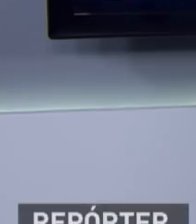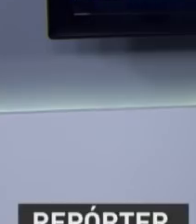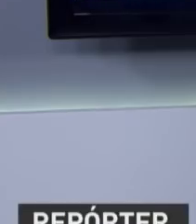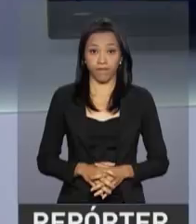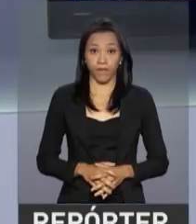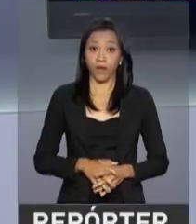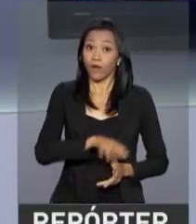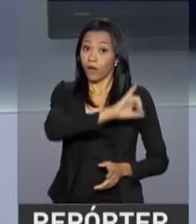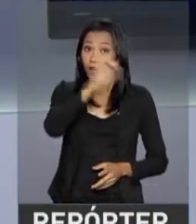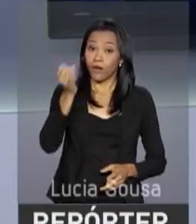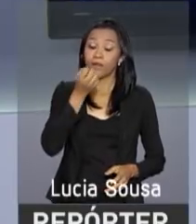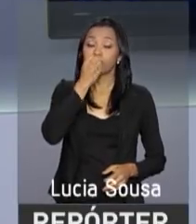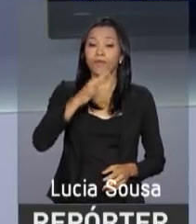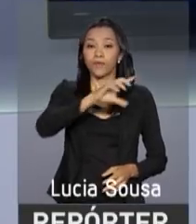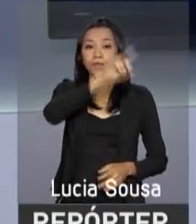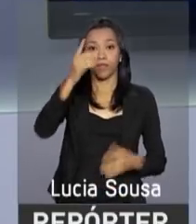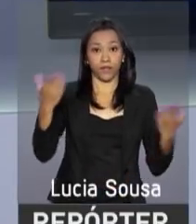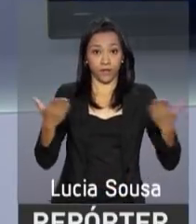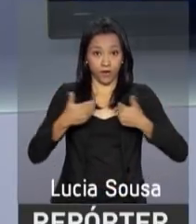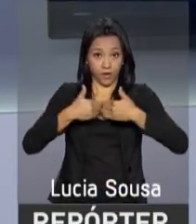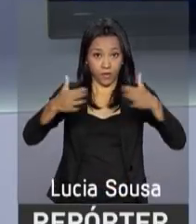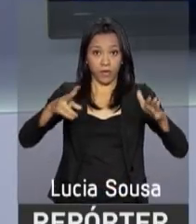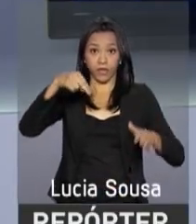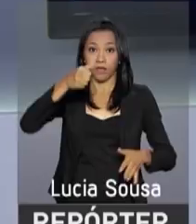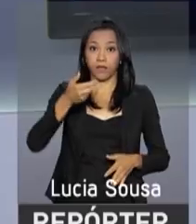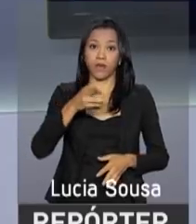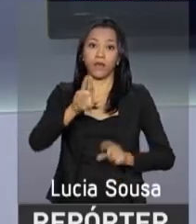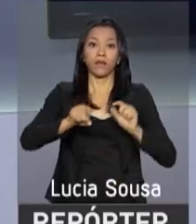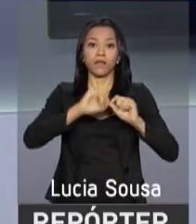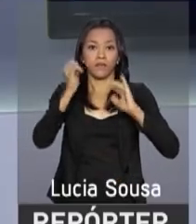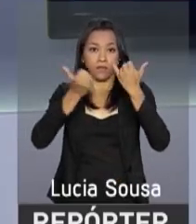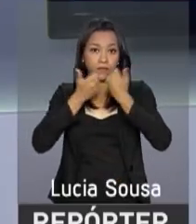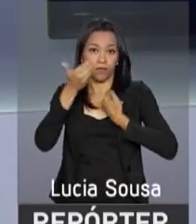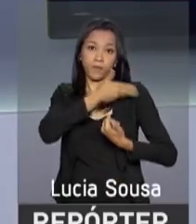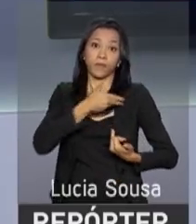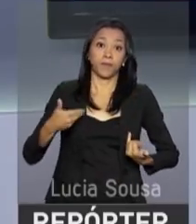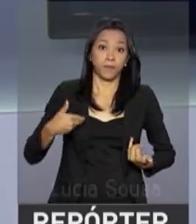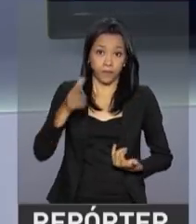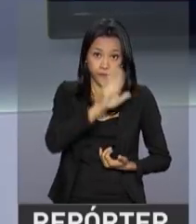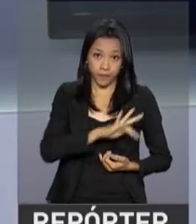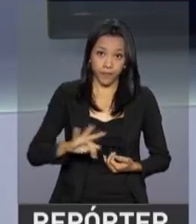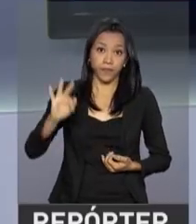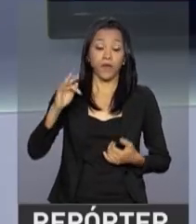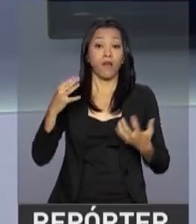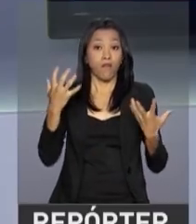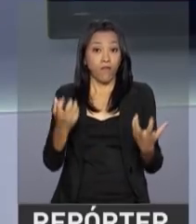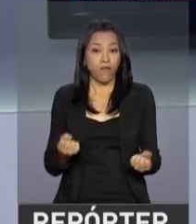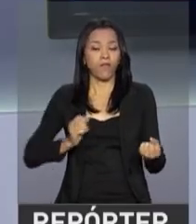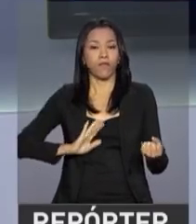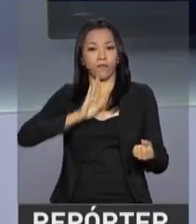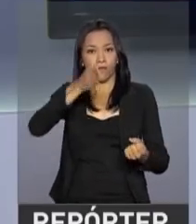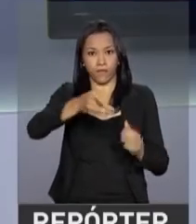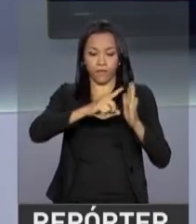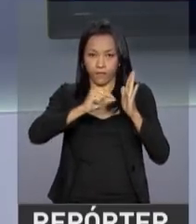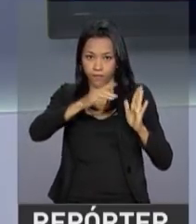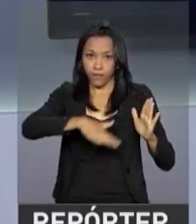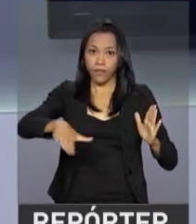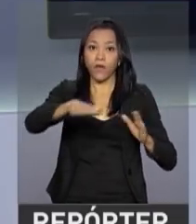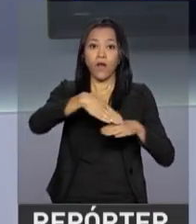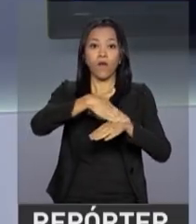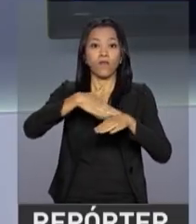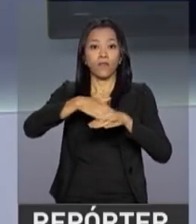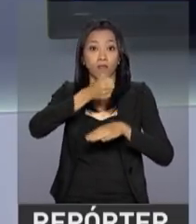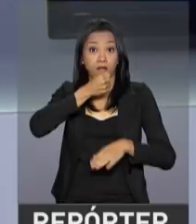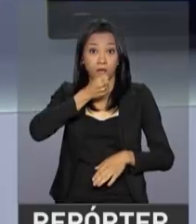olá bom dia começa agora o repórter nbr com as notícias do governo federal nós vamos até o palácio do planalto conversar com a